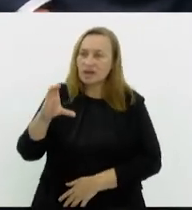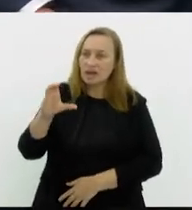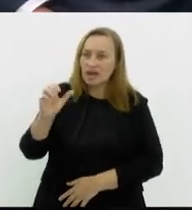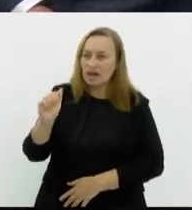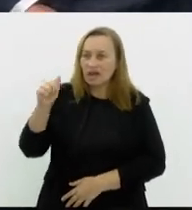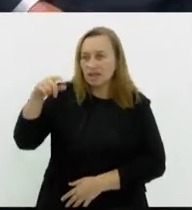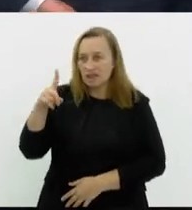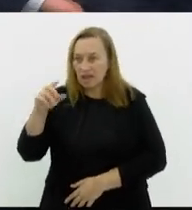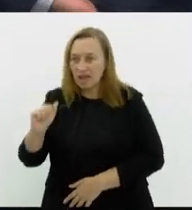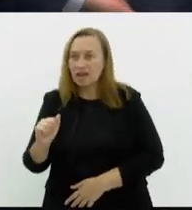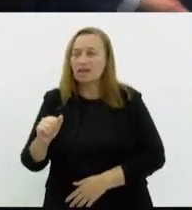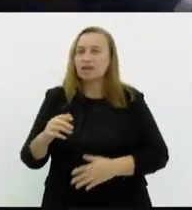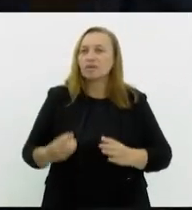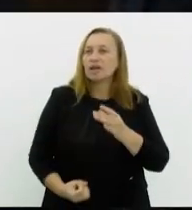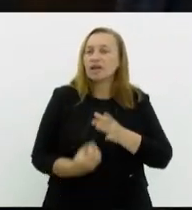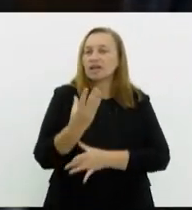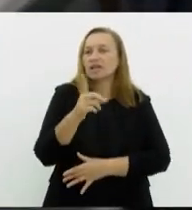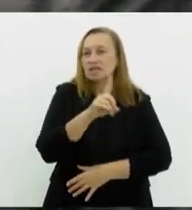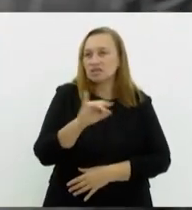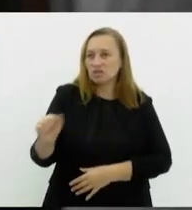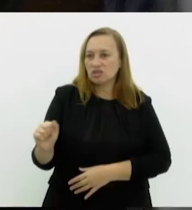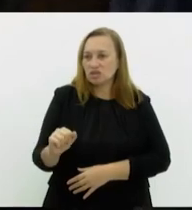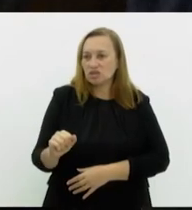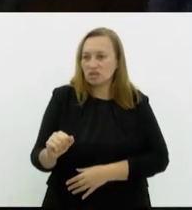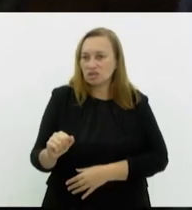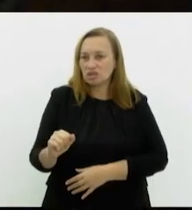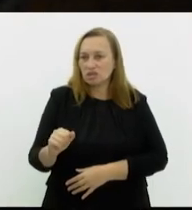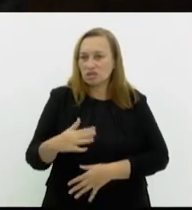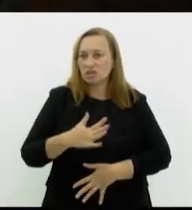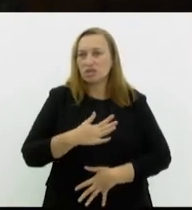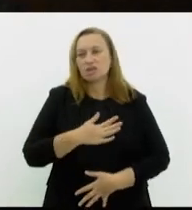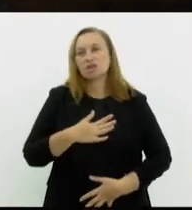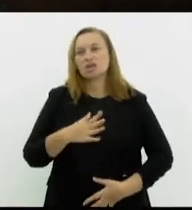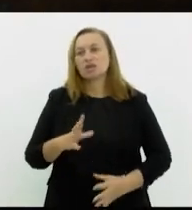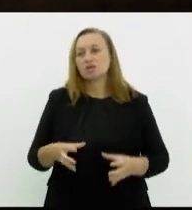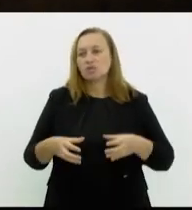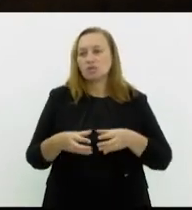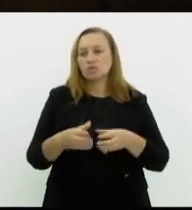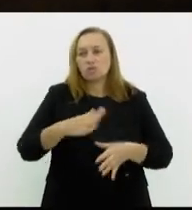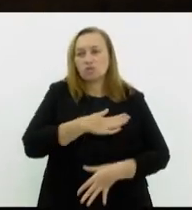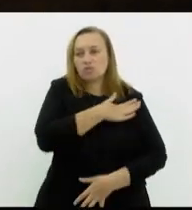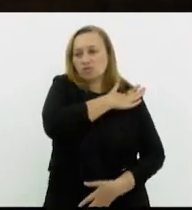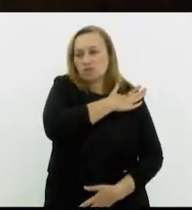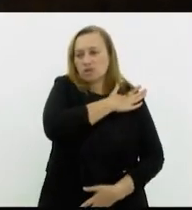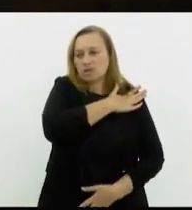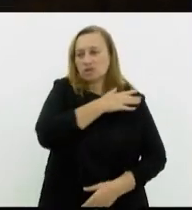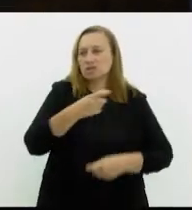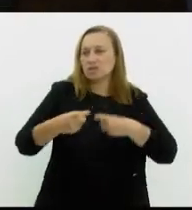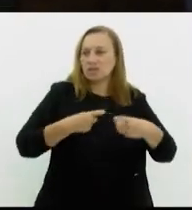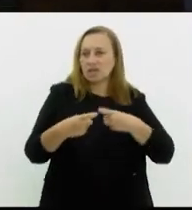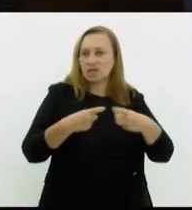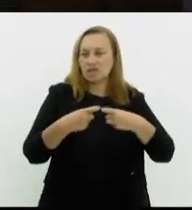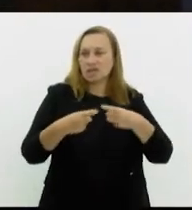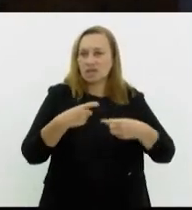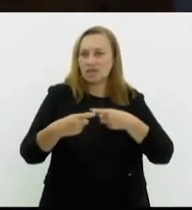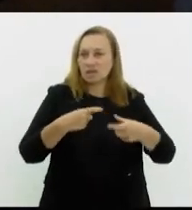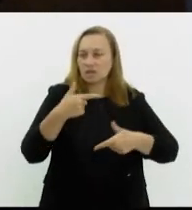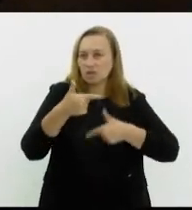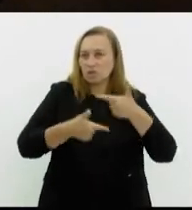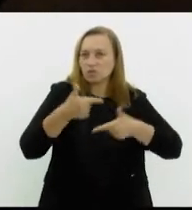pela criação do Dia dos Eméritos Combatentes da Força Expedicionária Brasileira, que lutaram